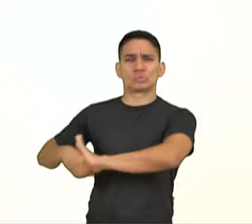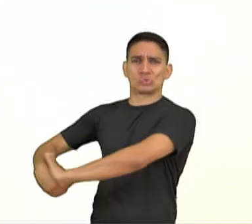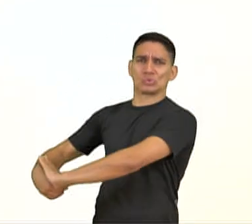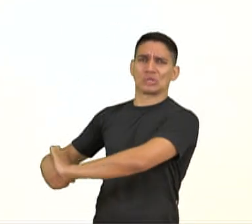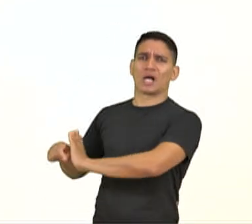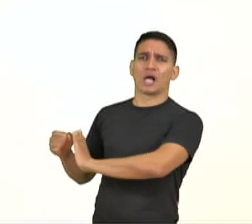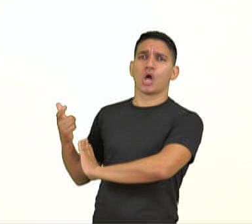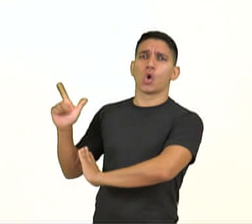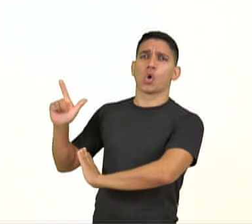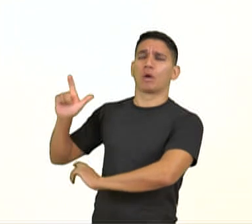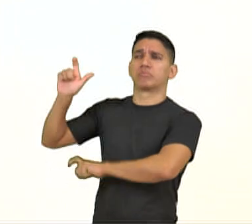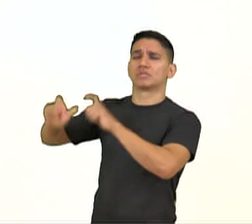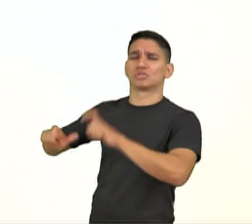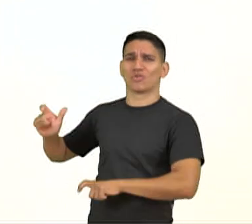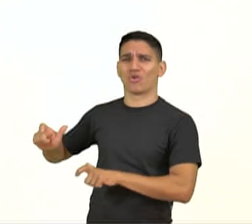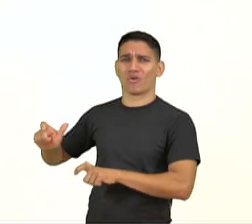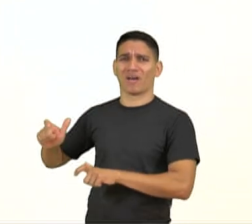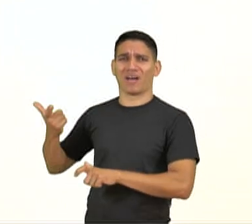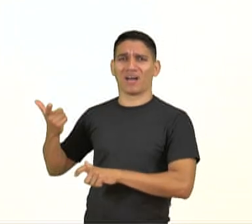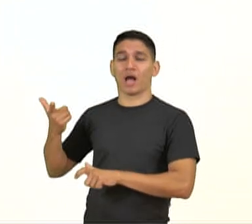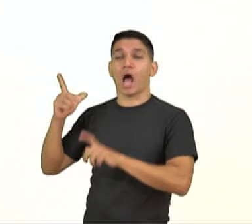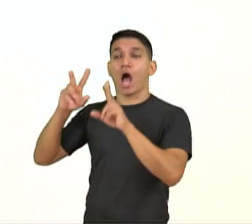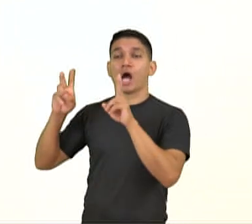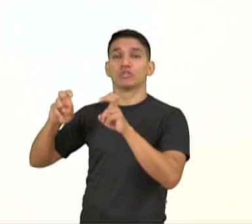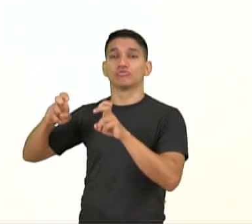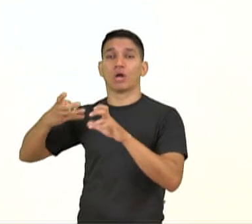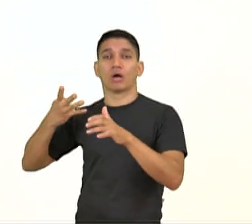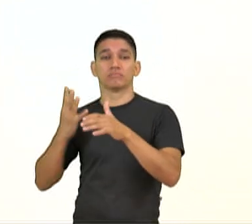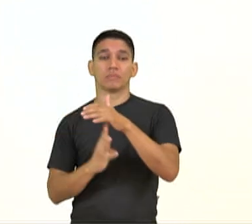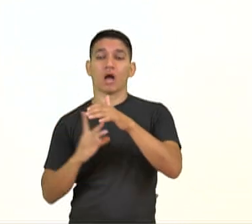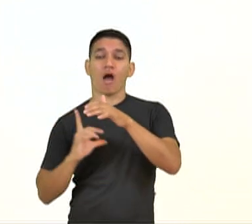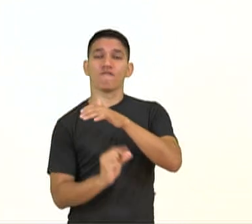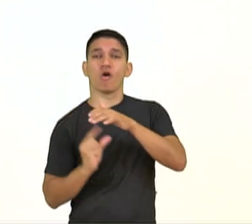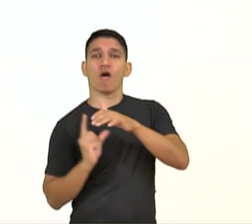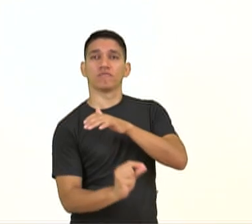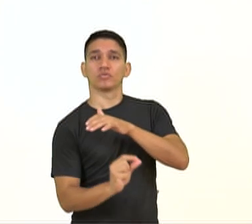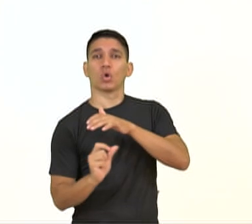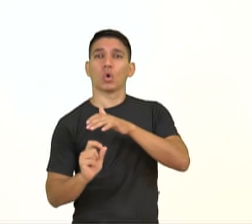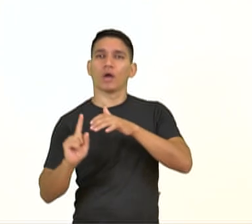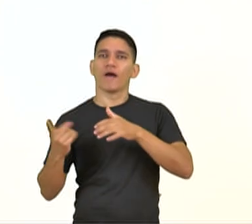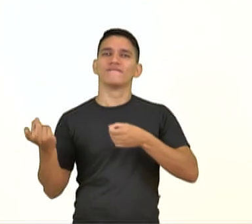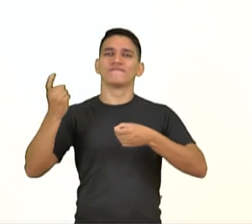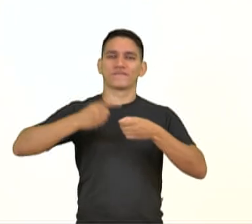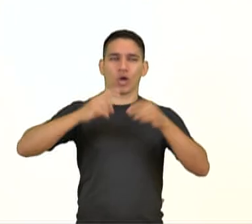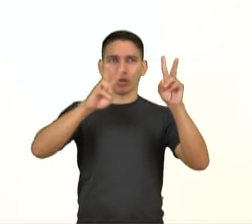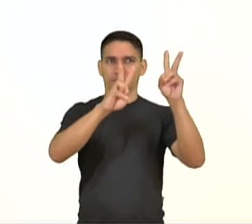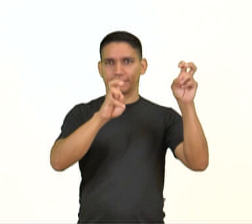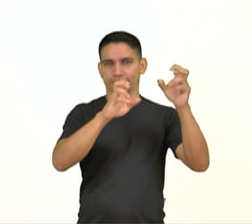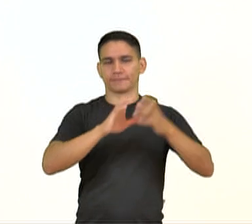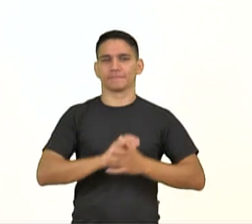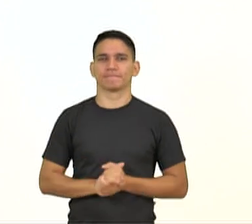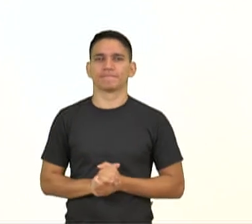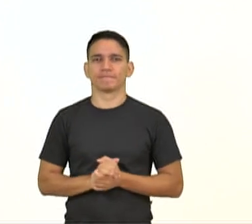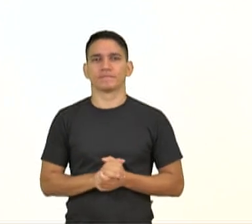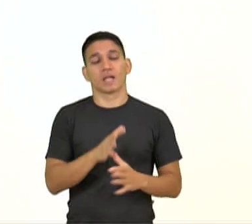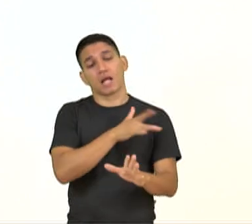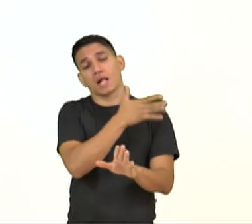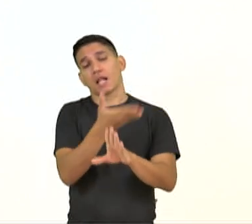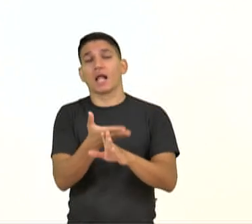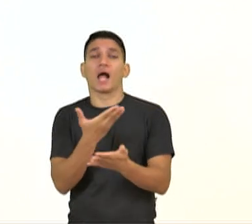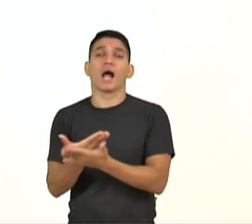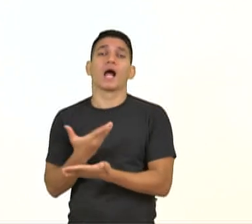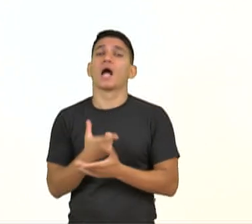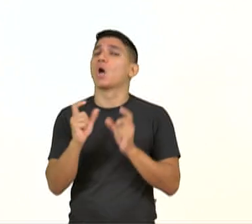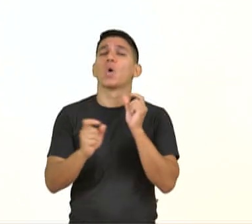dão aos refugiados. Então, a charge, ela retoma o texto da notícia. O que estudamos nessa aula?